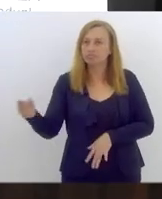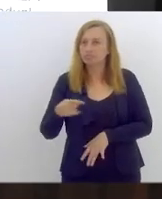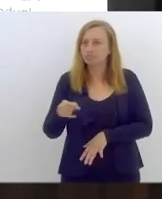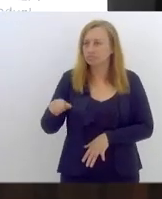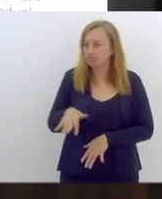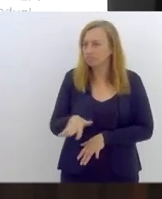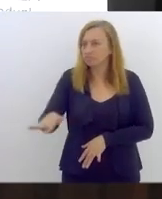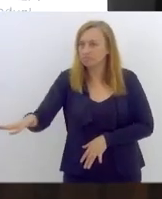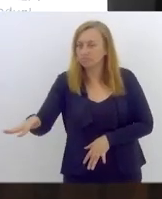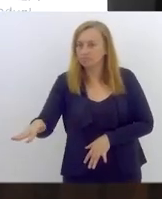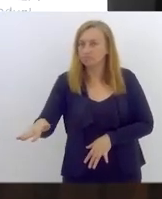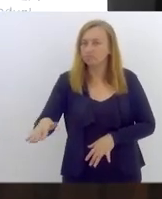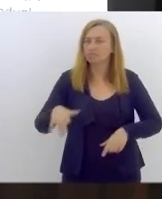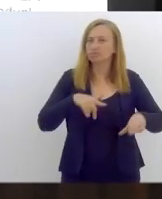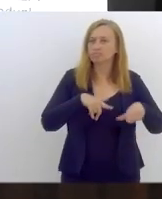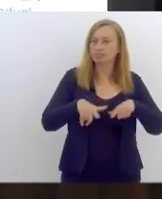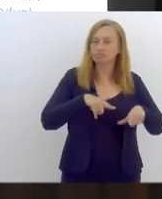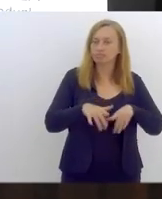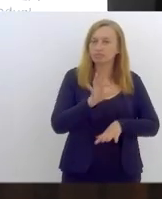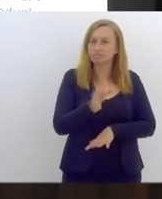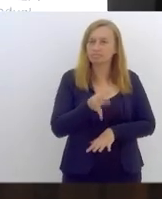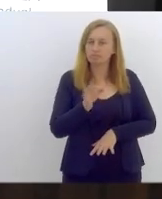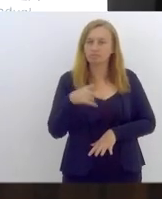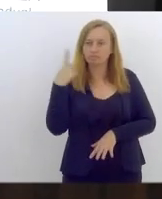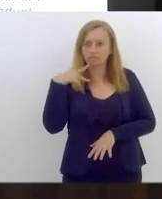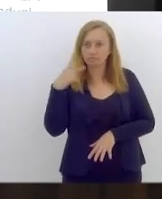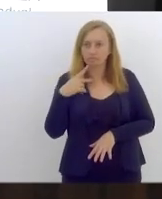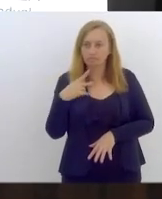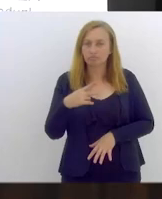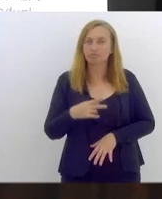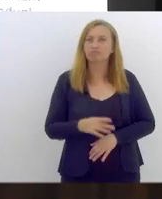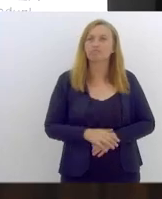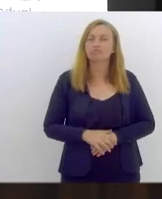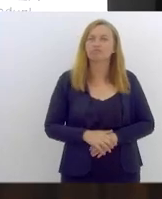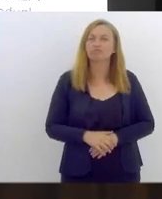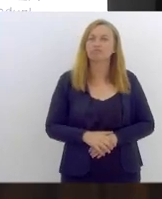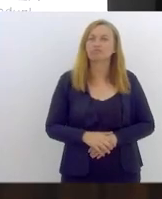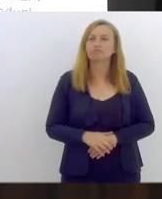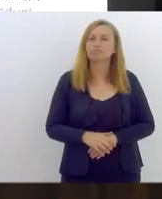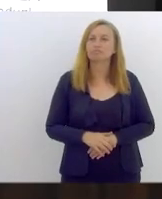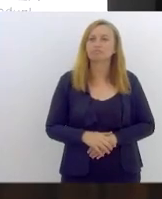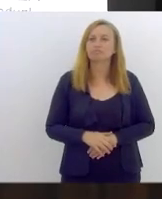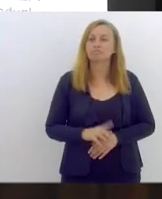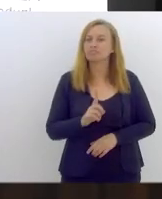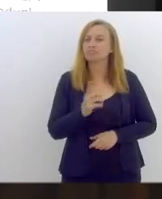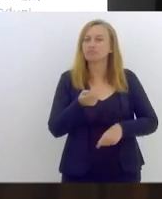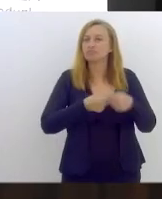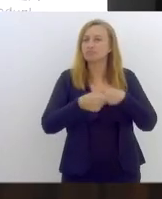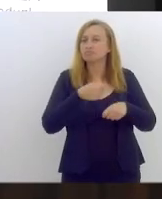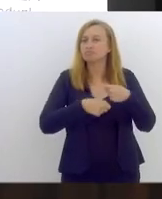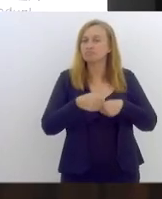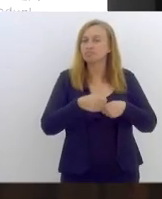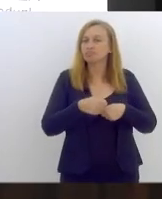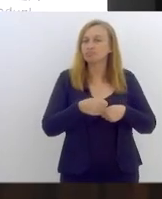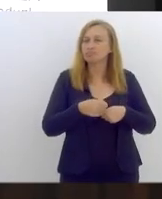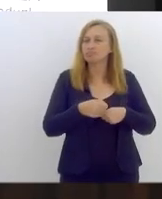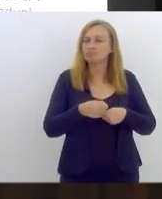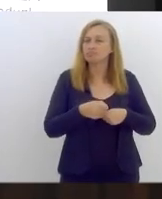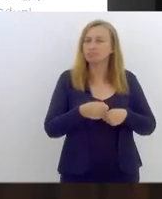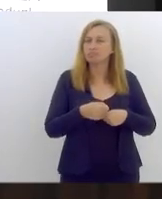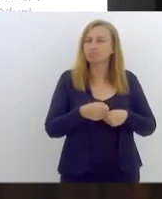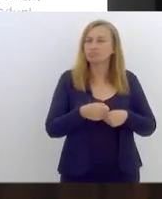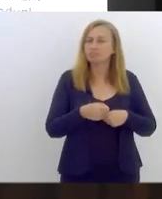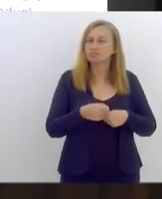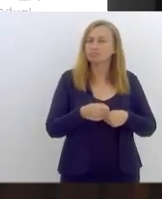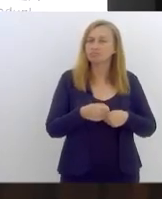favela, atuando firmemente na política e assertivamente na política e não negociando com os corpos negros, eles